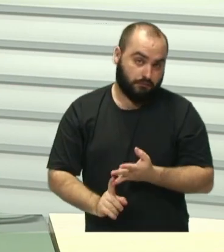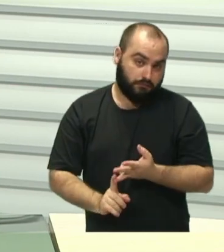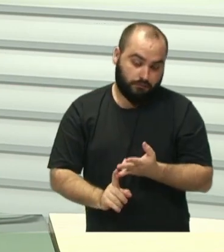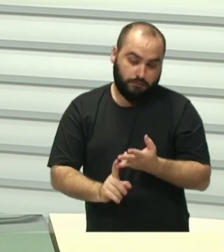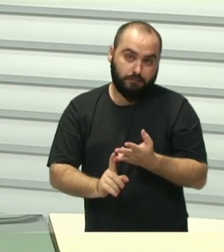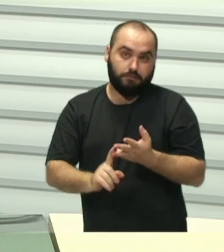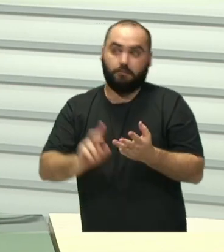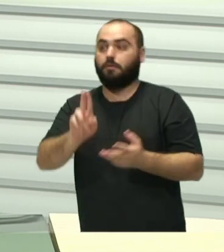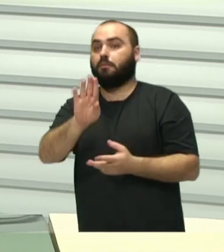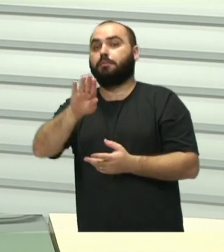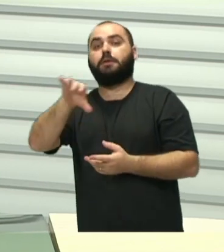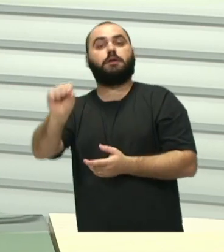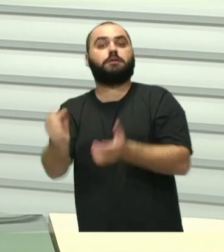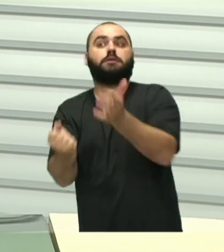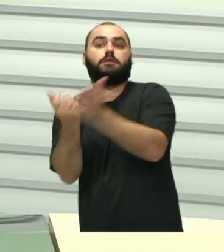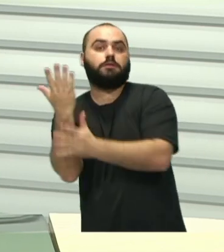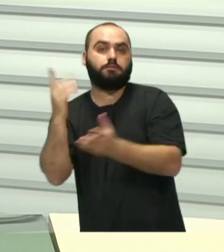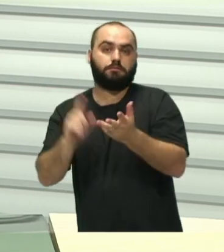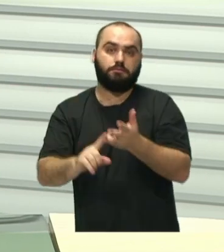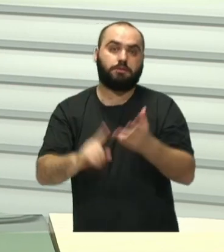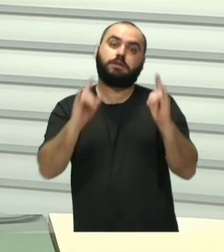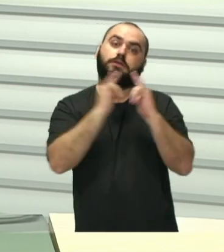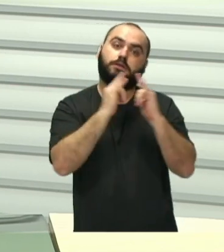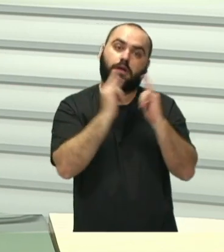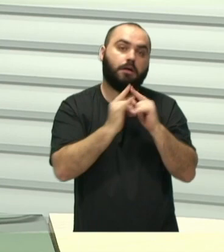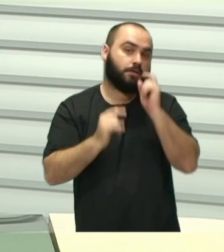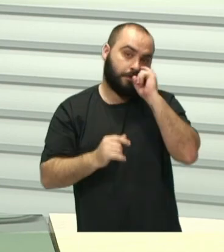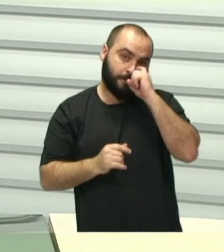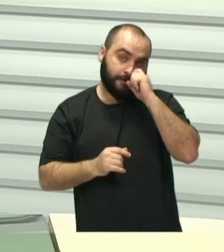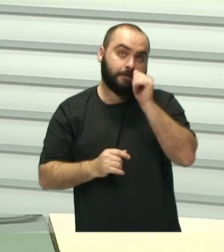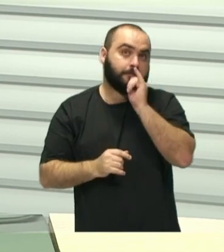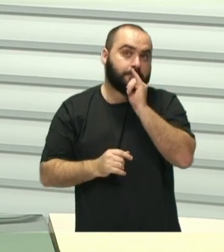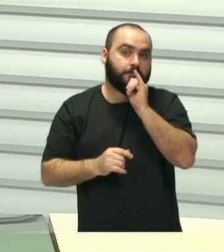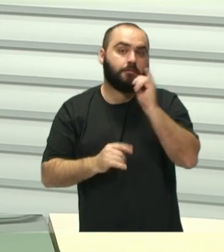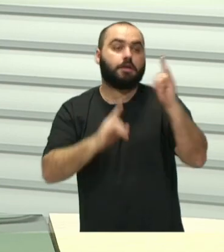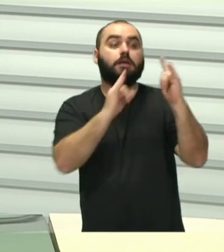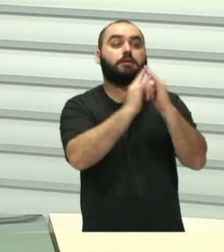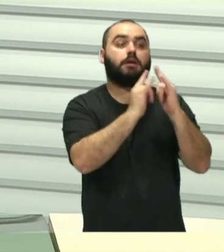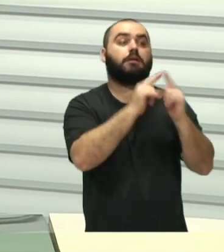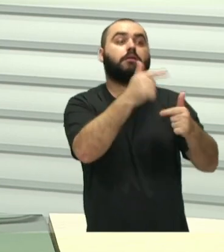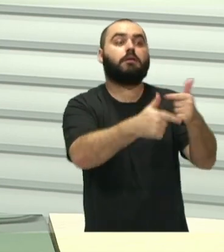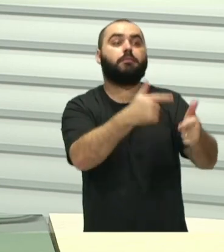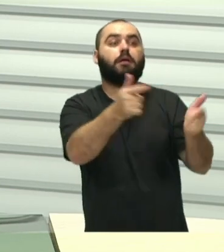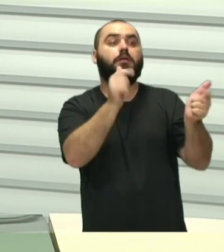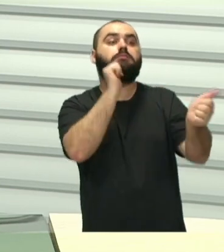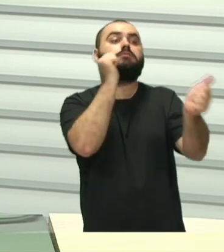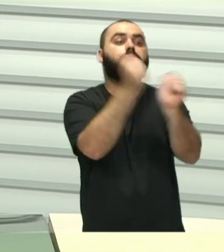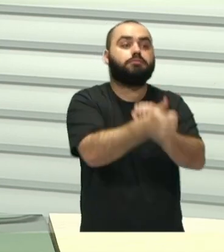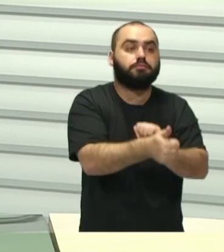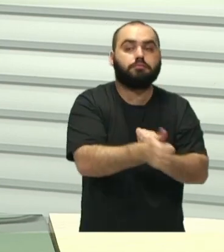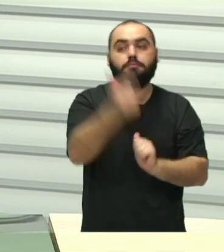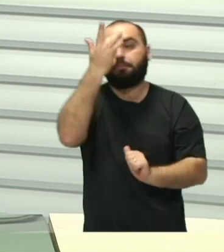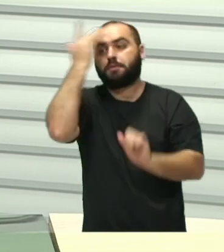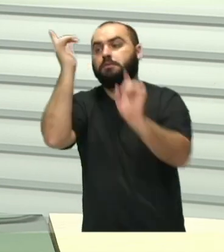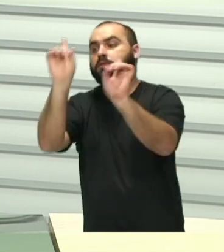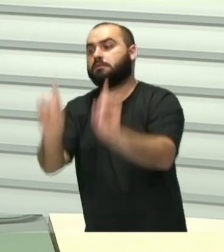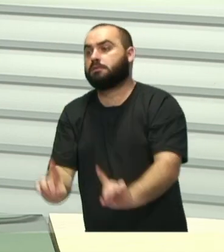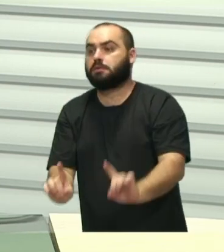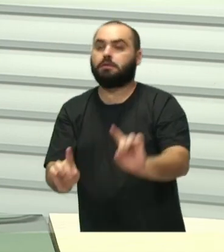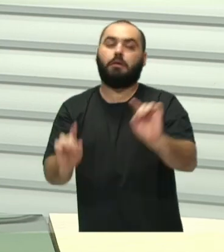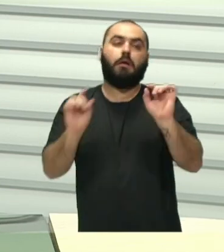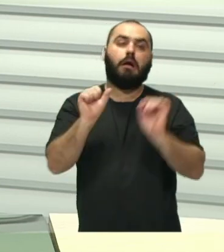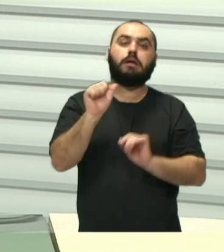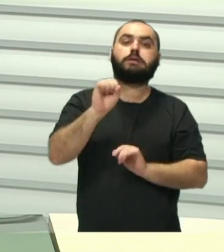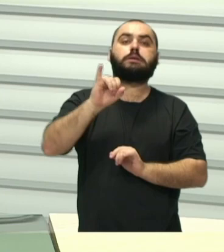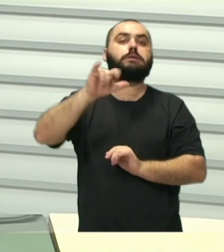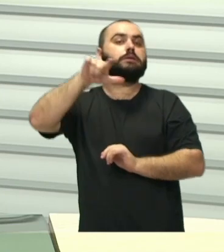uma unidade de saúde ou para uma entidade ó eu gostaria que a entidade que trabalha lá com para desporto ou trabalho que a pessoa com deficiência ou